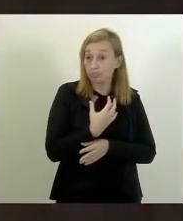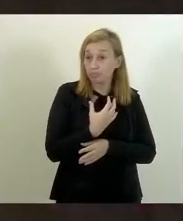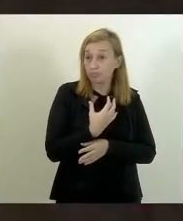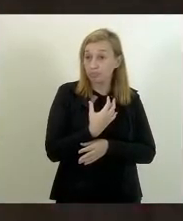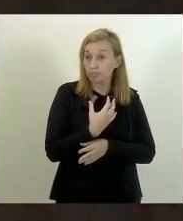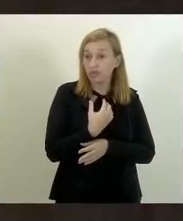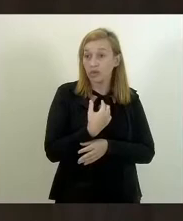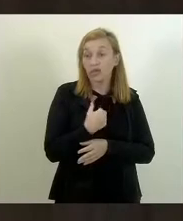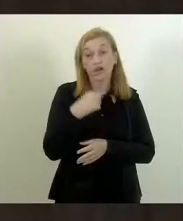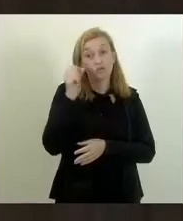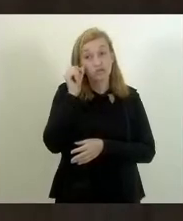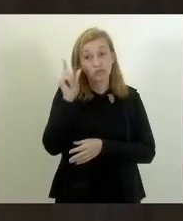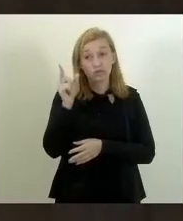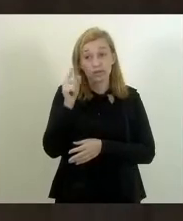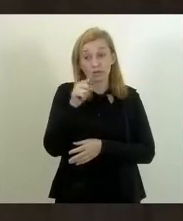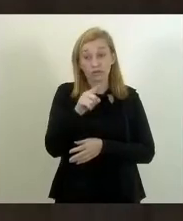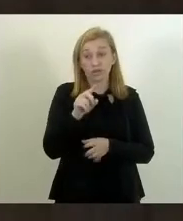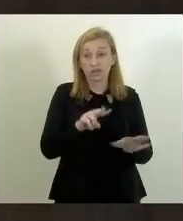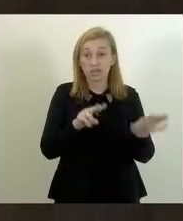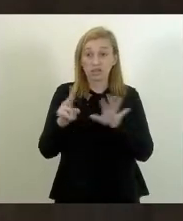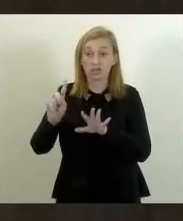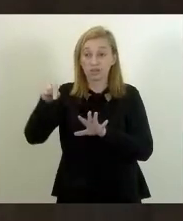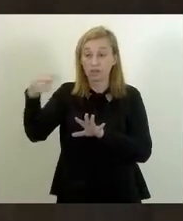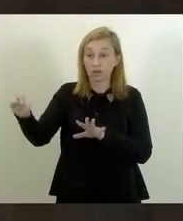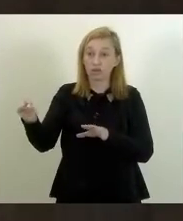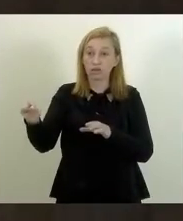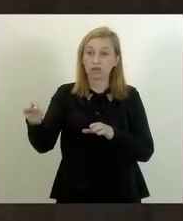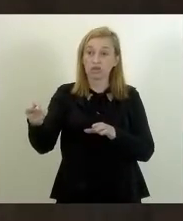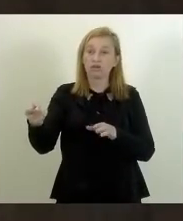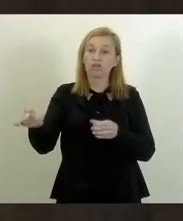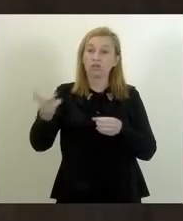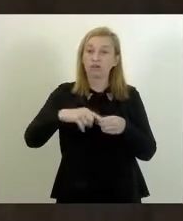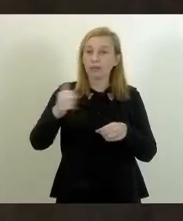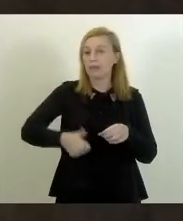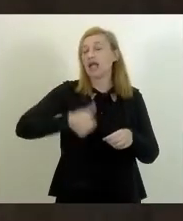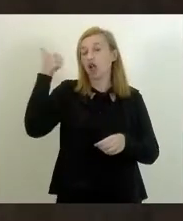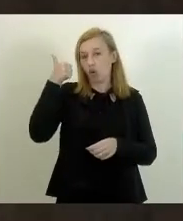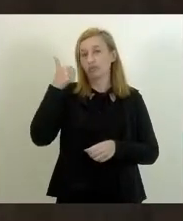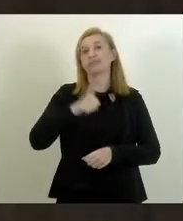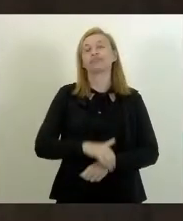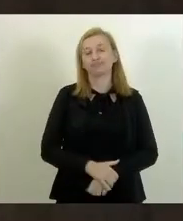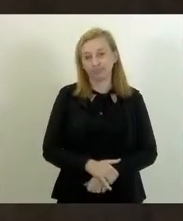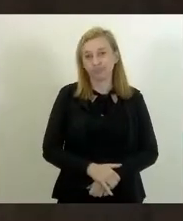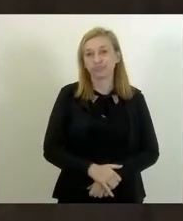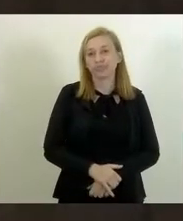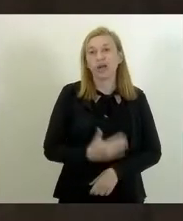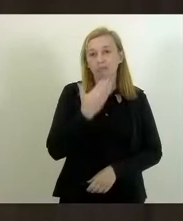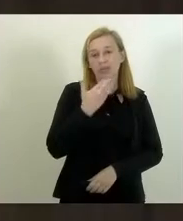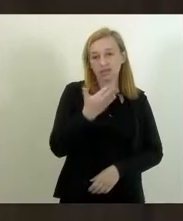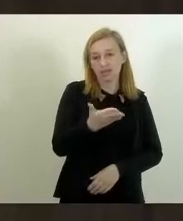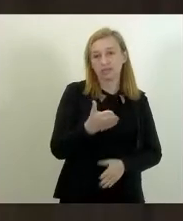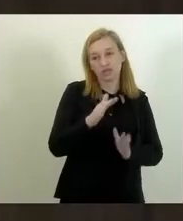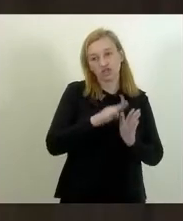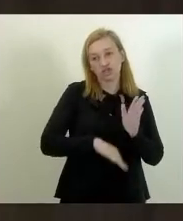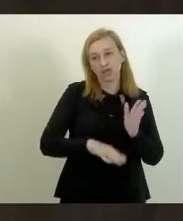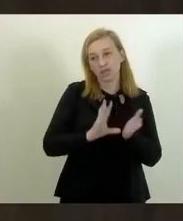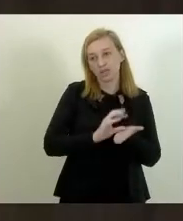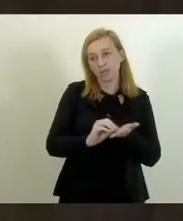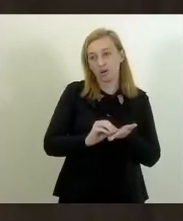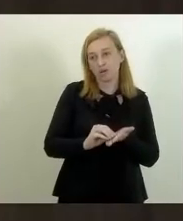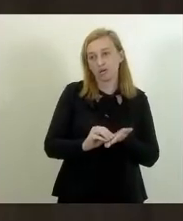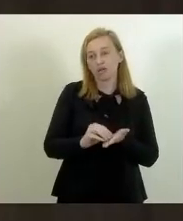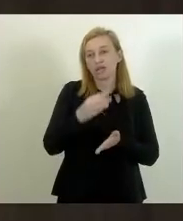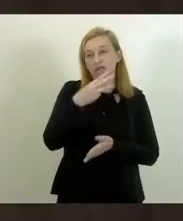eu acordei com ele de na semana que vem ele voltar melhor ainda. Então a gente solicitando aí a retirada de pauta do projeto.